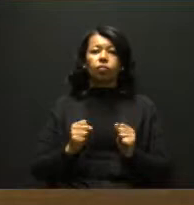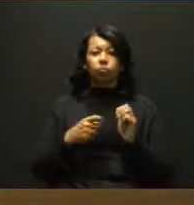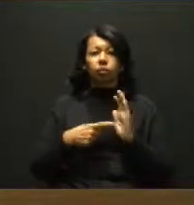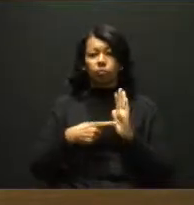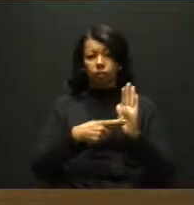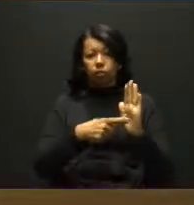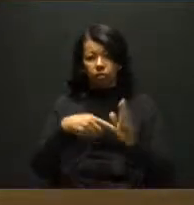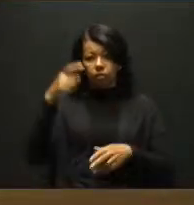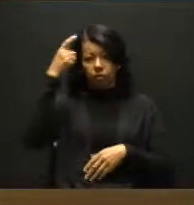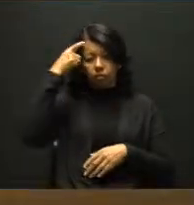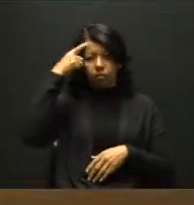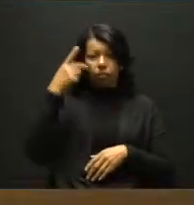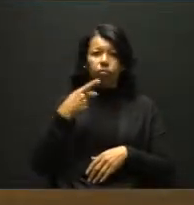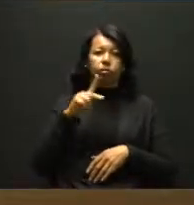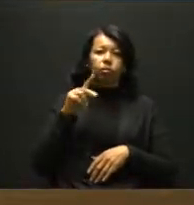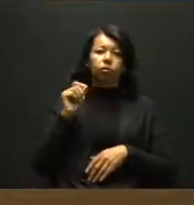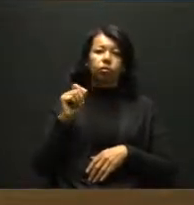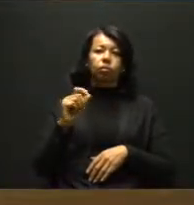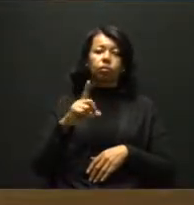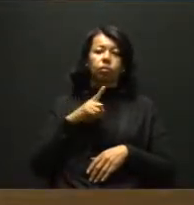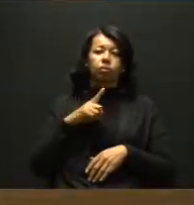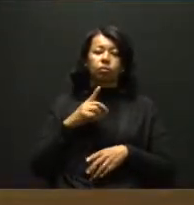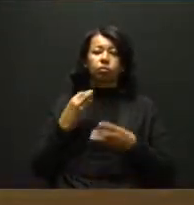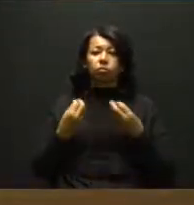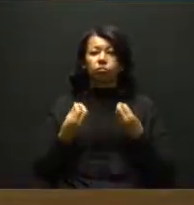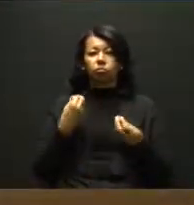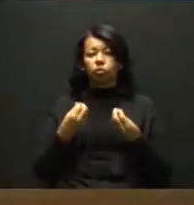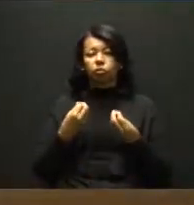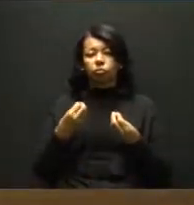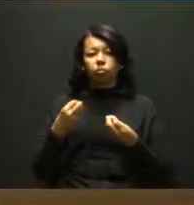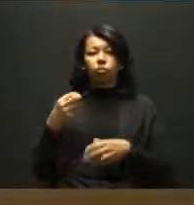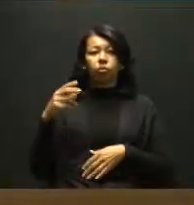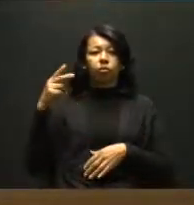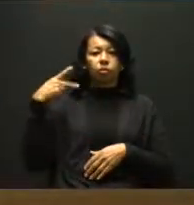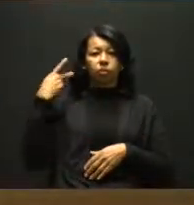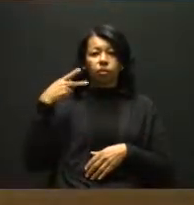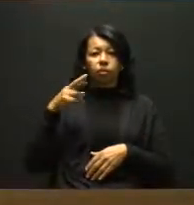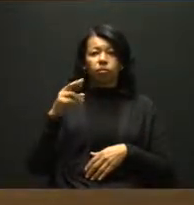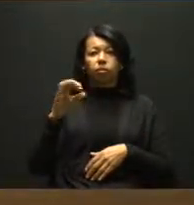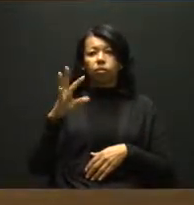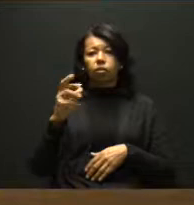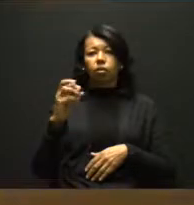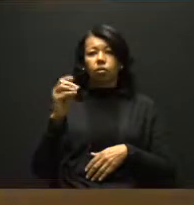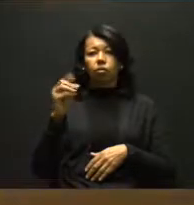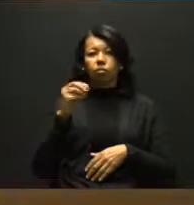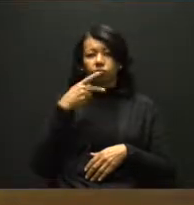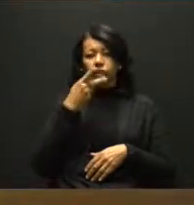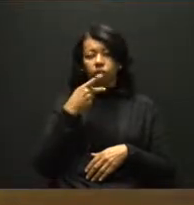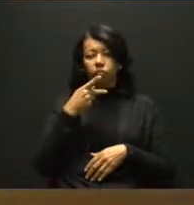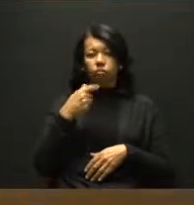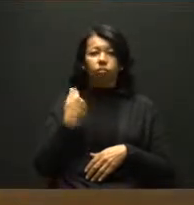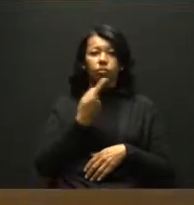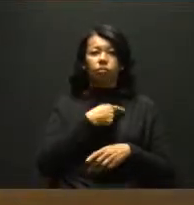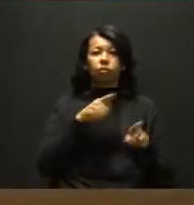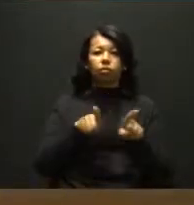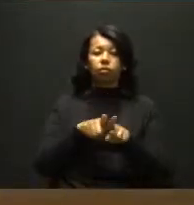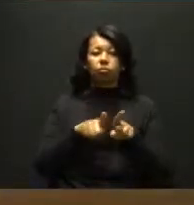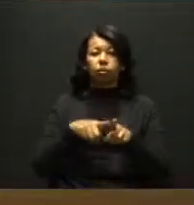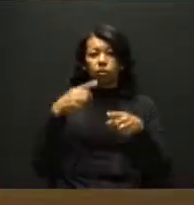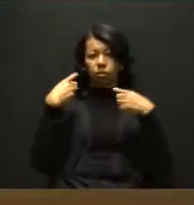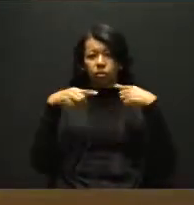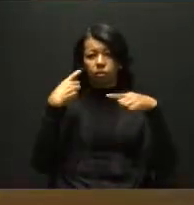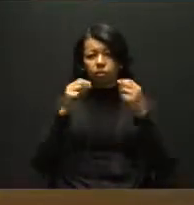acho que que vossa excelência tem condições e como vereador ricardo falou cabe a nós também fazer essa cobrança junto ao prefeito